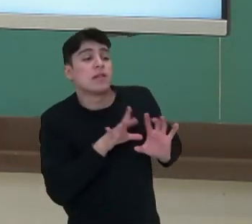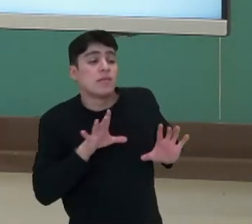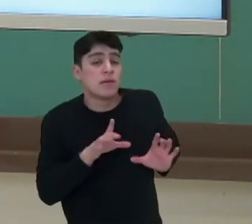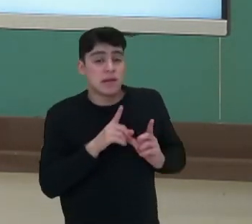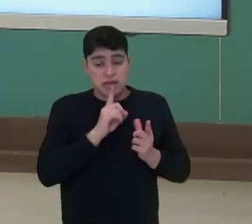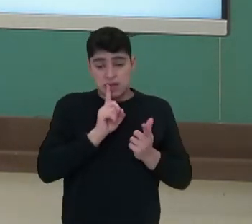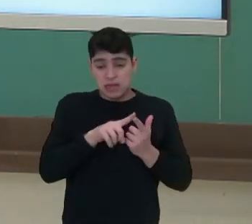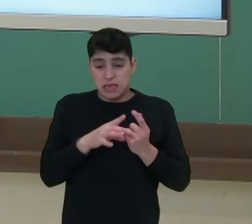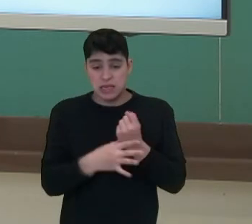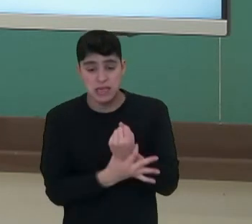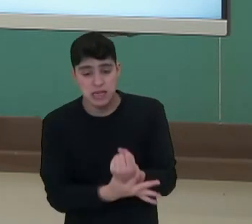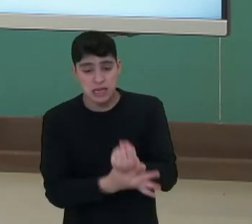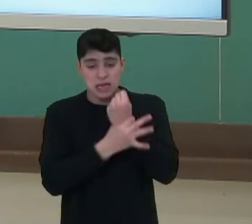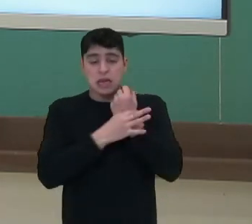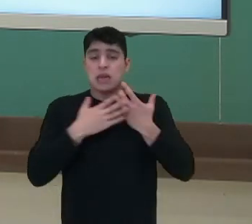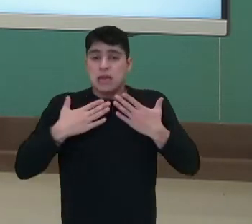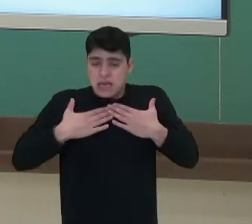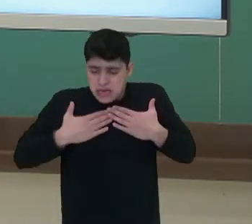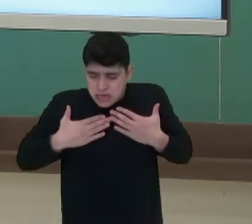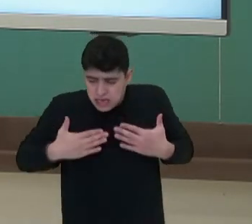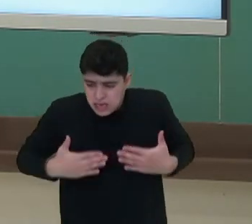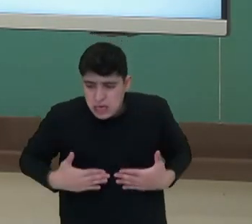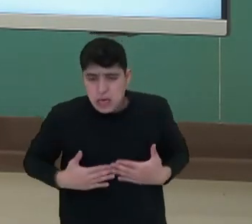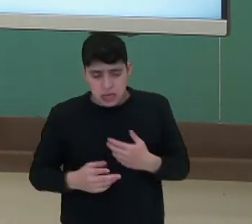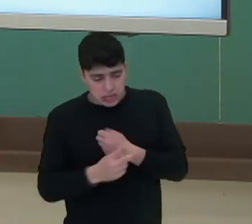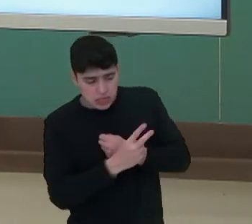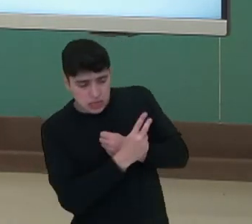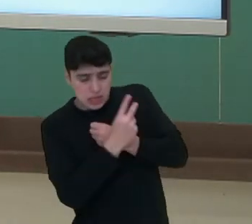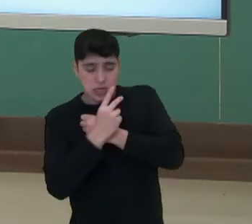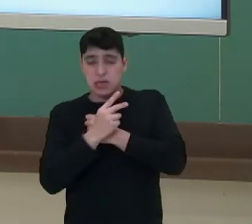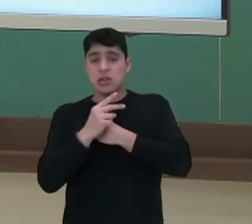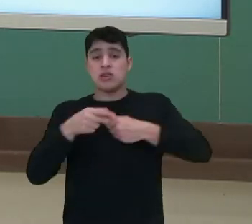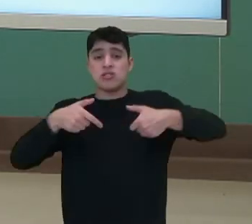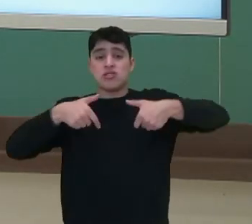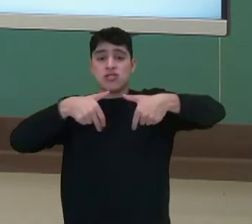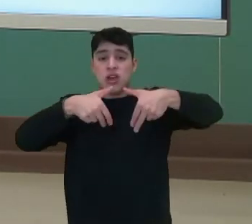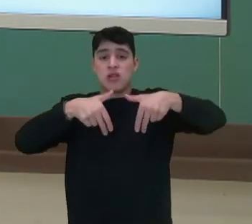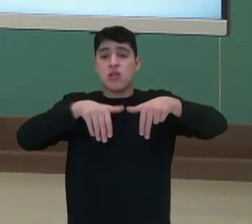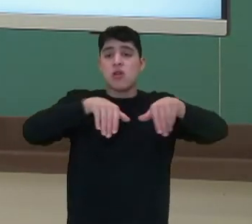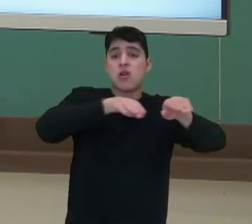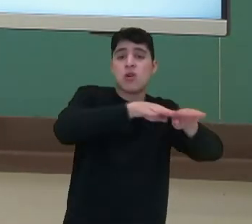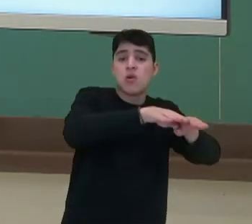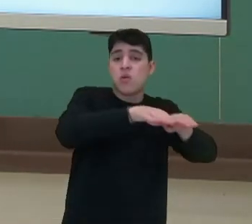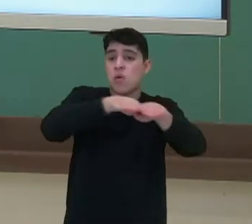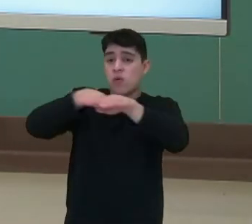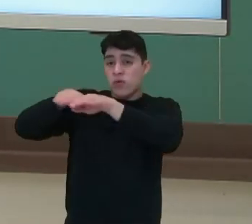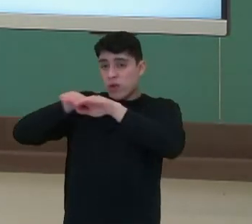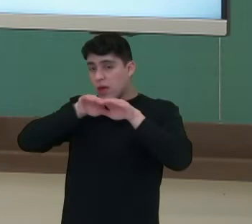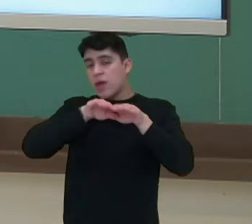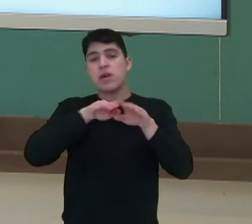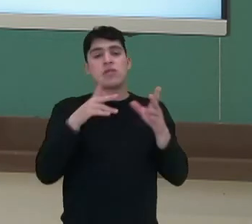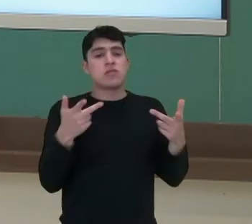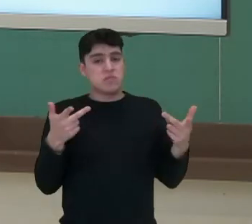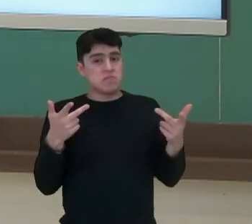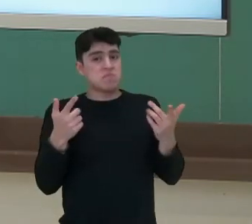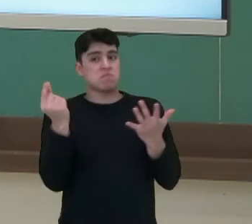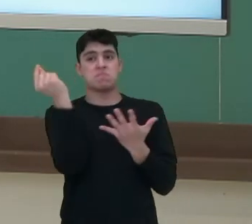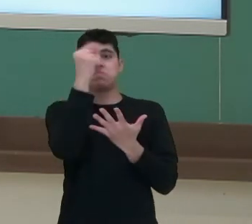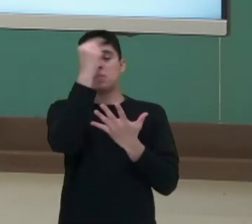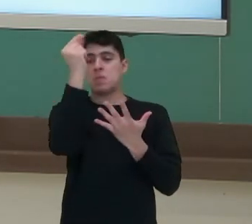segurança física das pessoas, né, igualdade de gênero, entre outros, né, questão, por exemplo, de etnias. Vamos ver aqui,